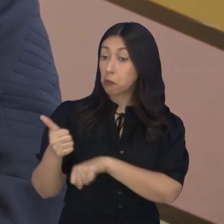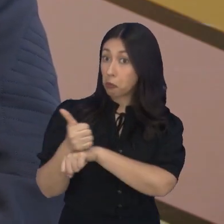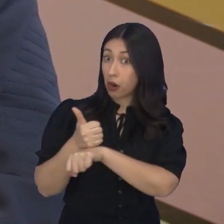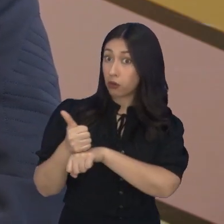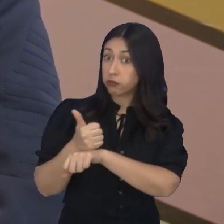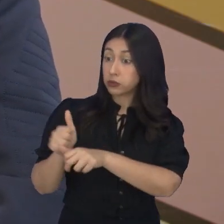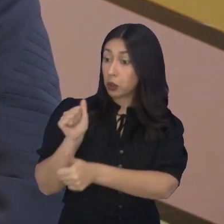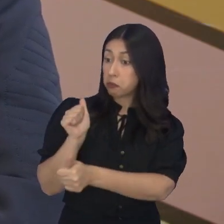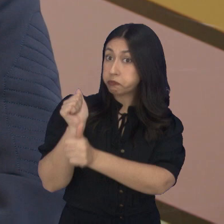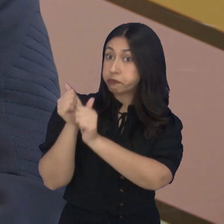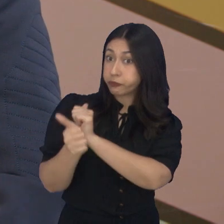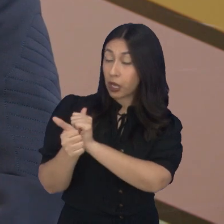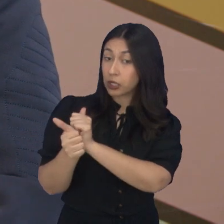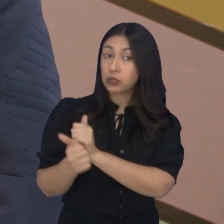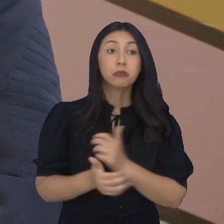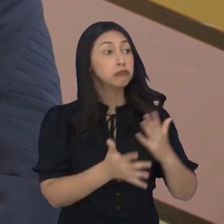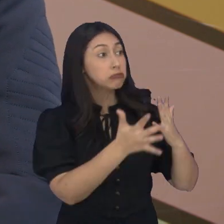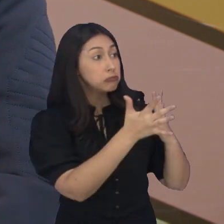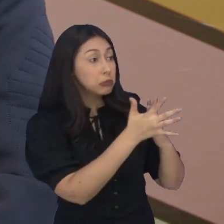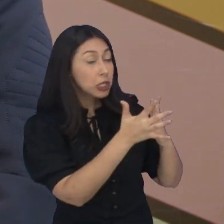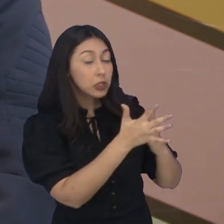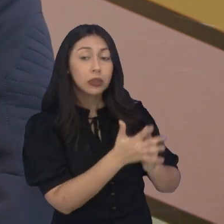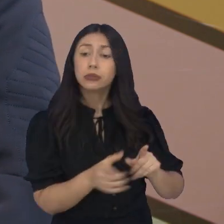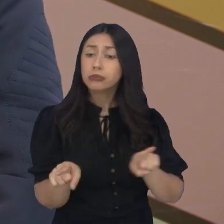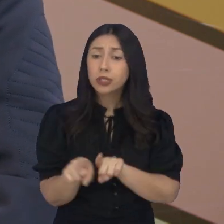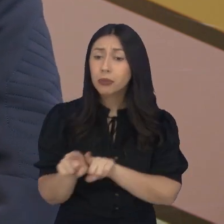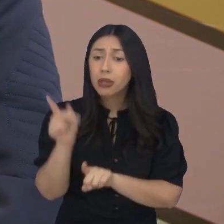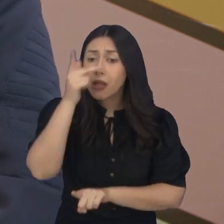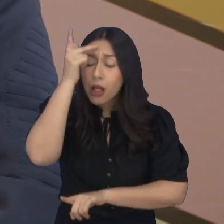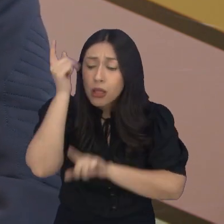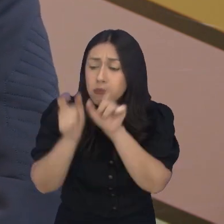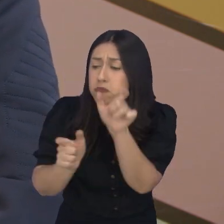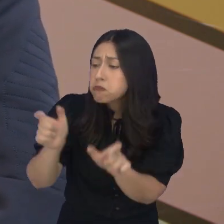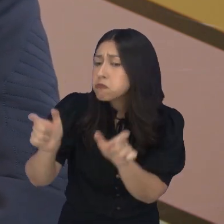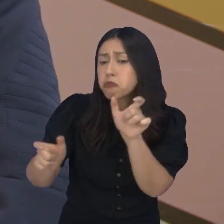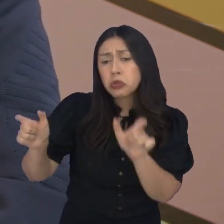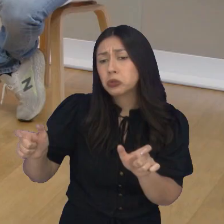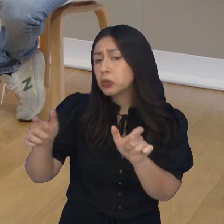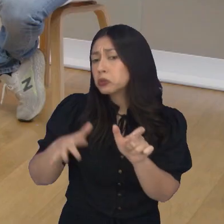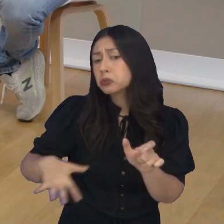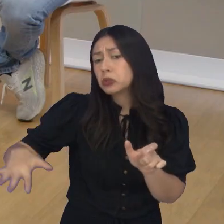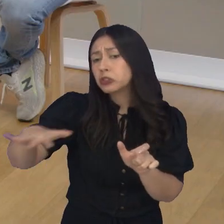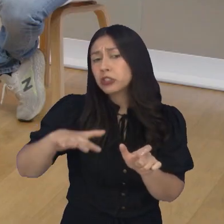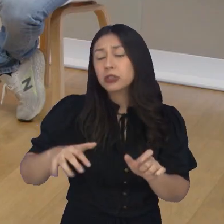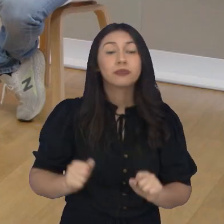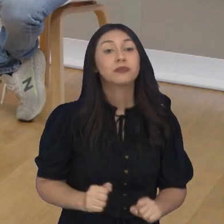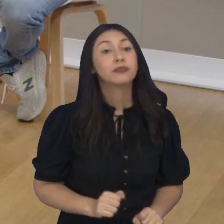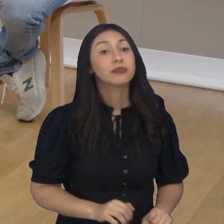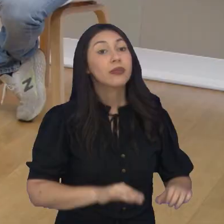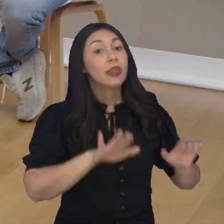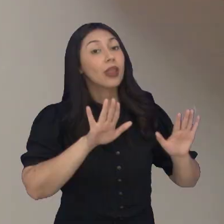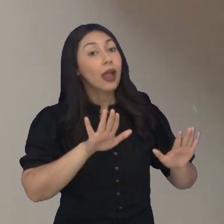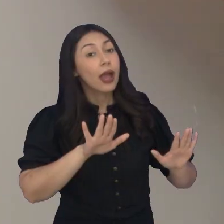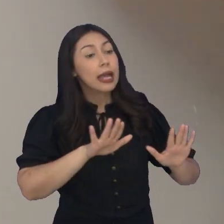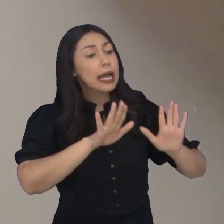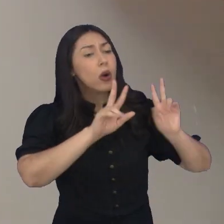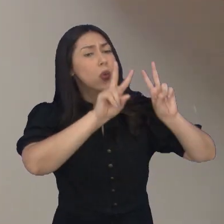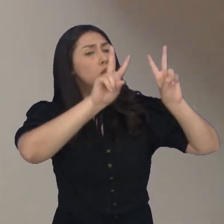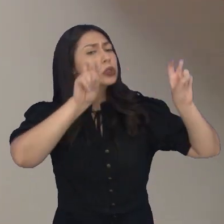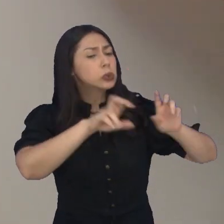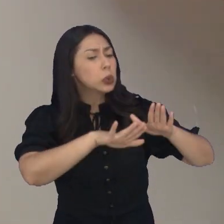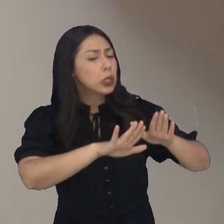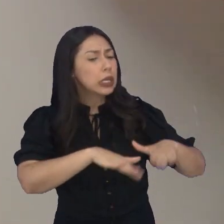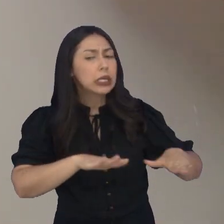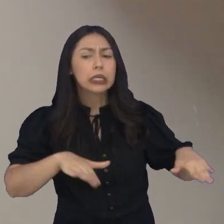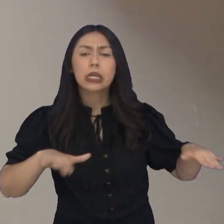atleta de base. Sim, amador, né? E nas pessoas de maneira geral. Tá né? certo. Osmar, nós não falamos sobre as crianças. Como que